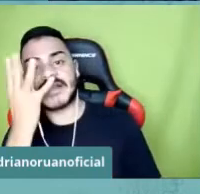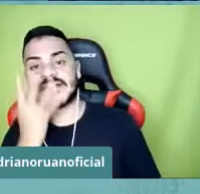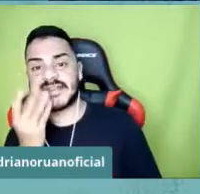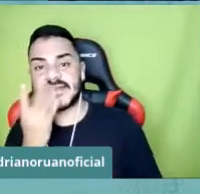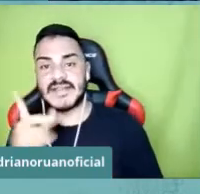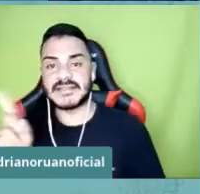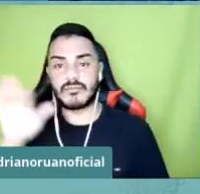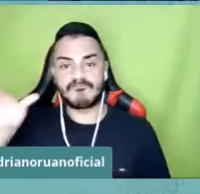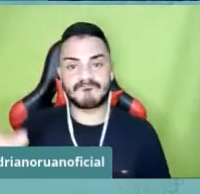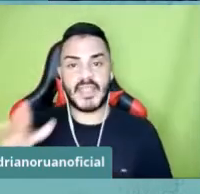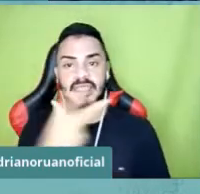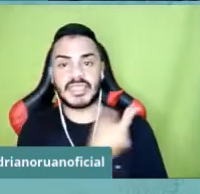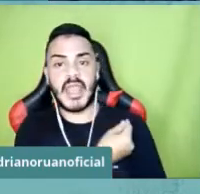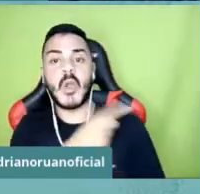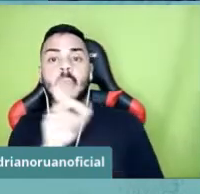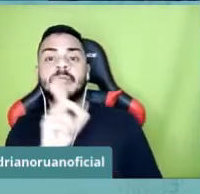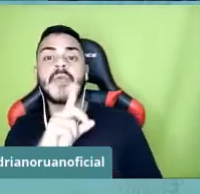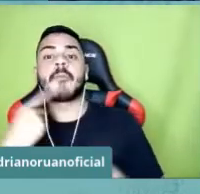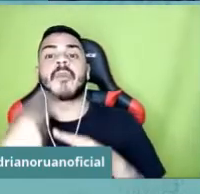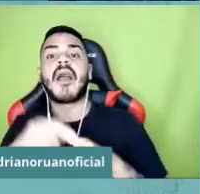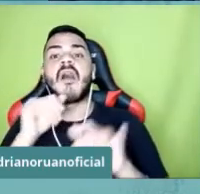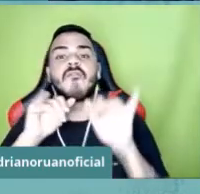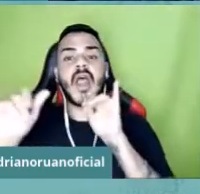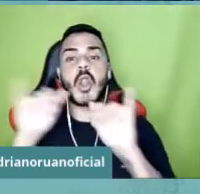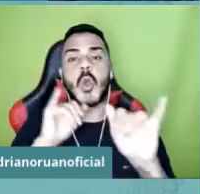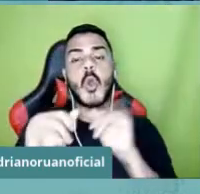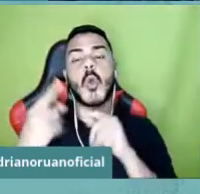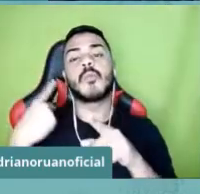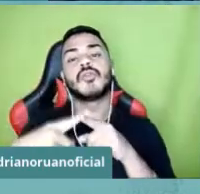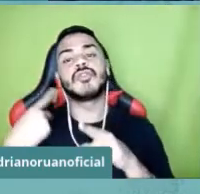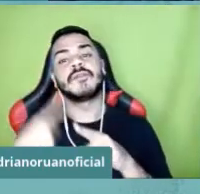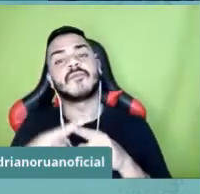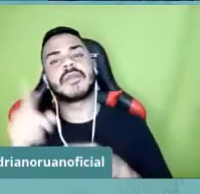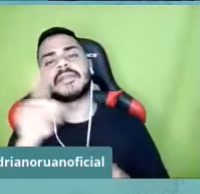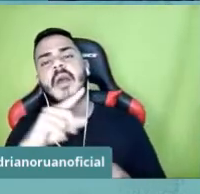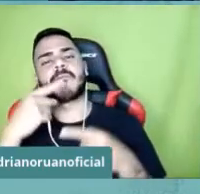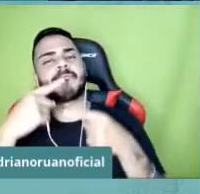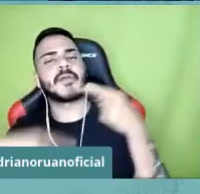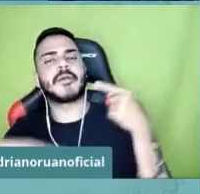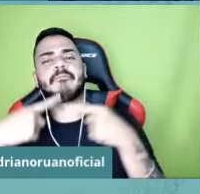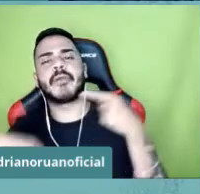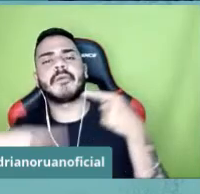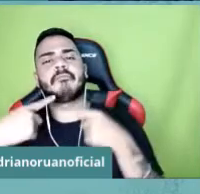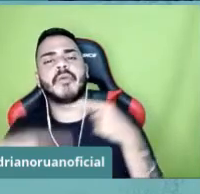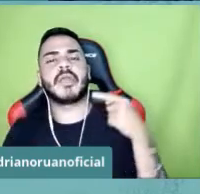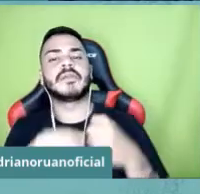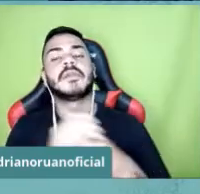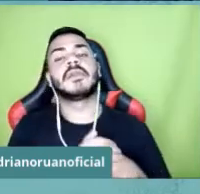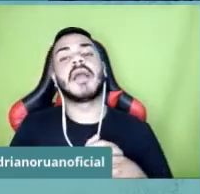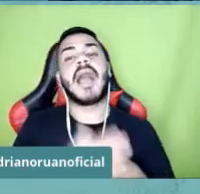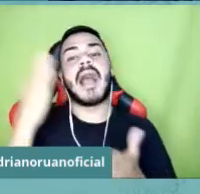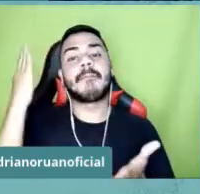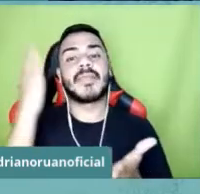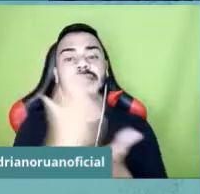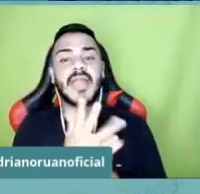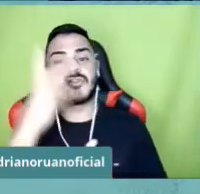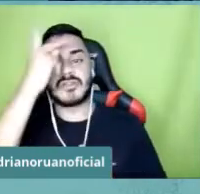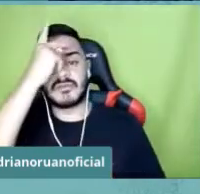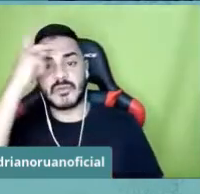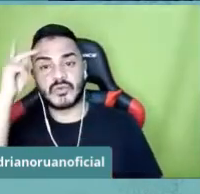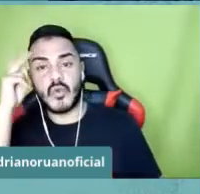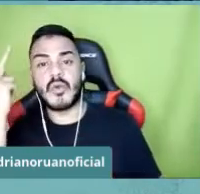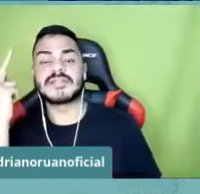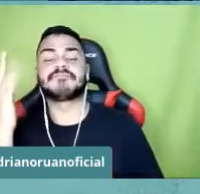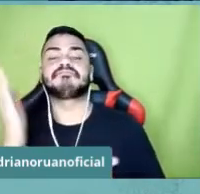uma criança citaram um motivo que não faz nenhum sentido. A metade das pessoas